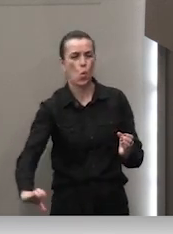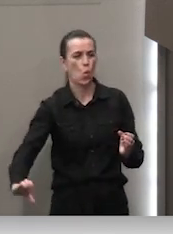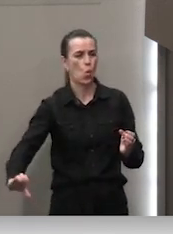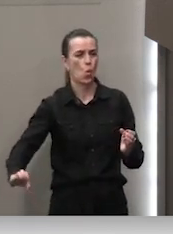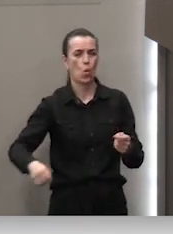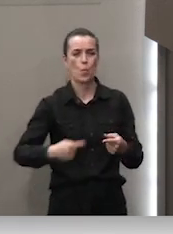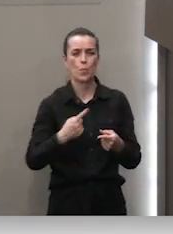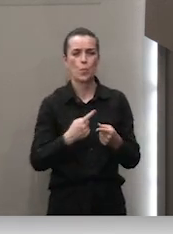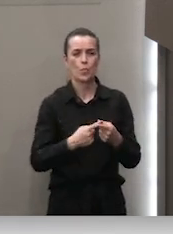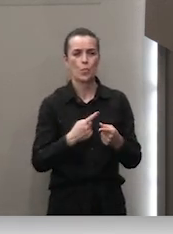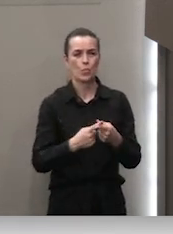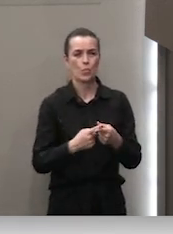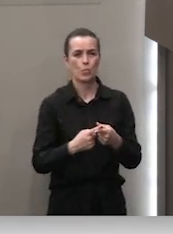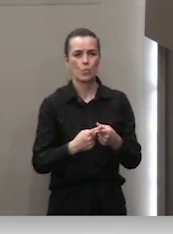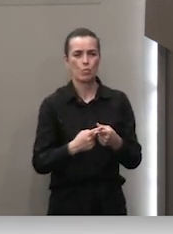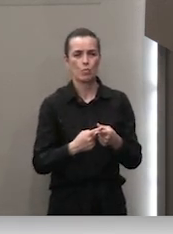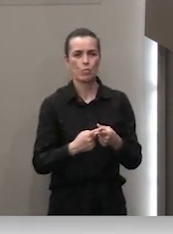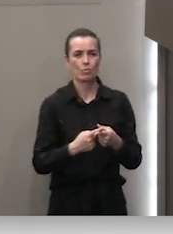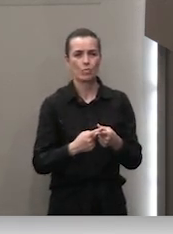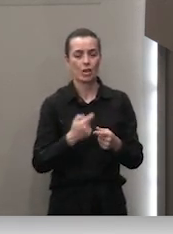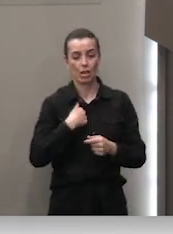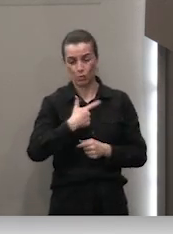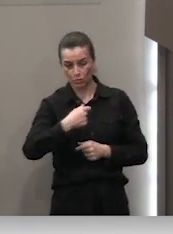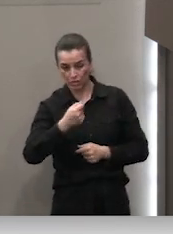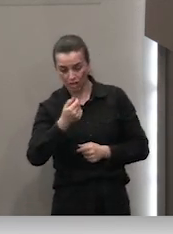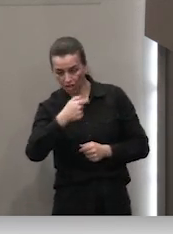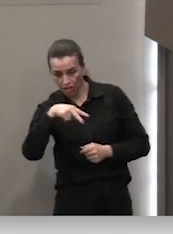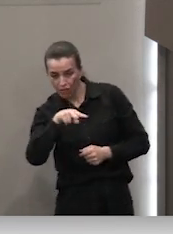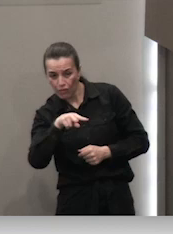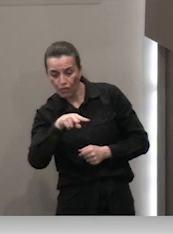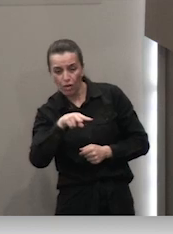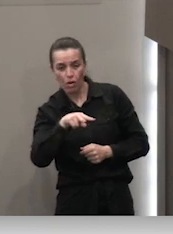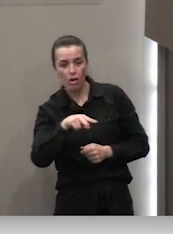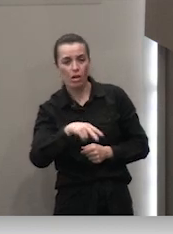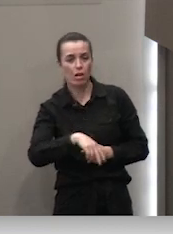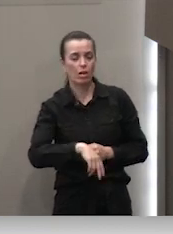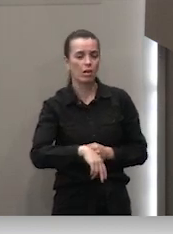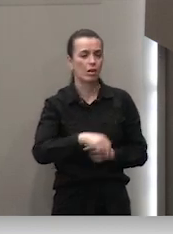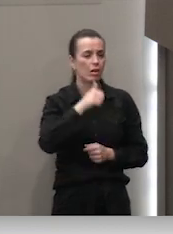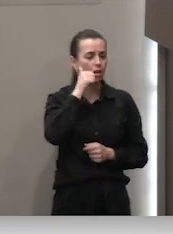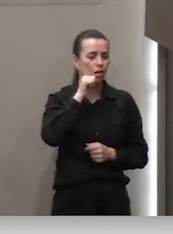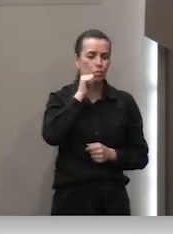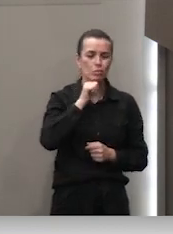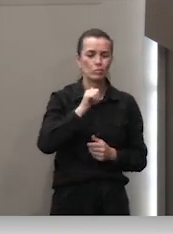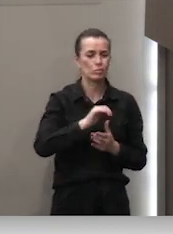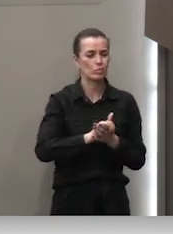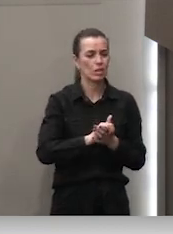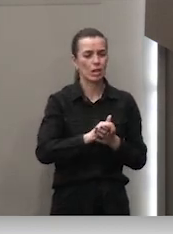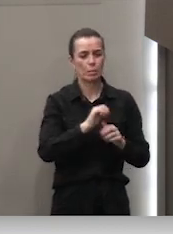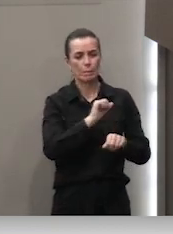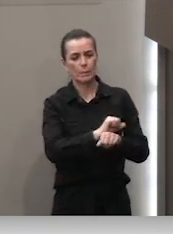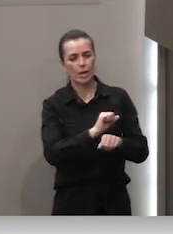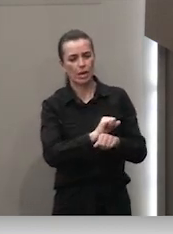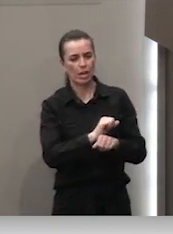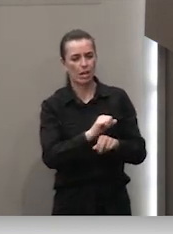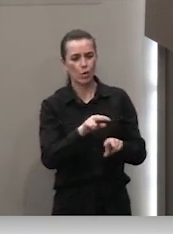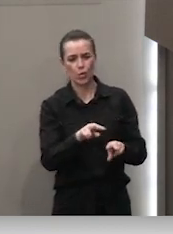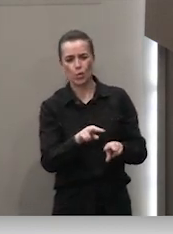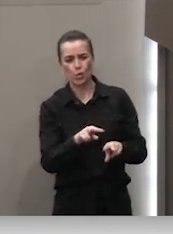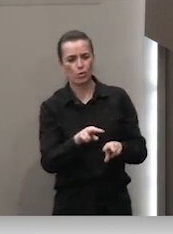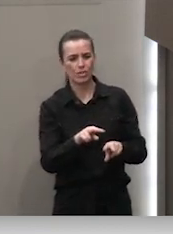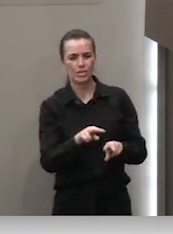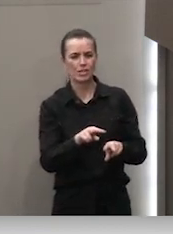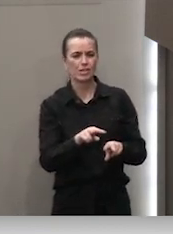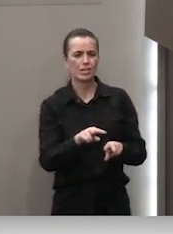porque saí agora ali fora, ali, a mulher parada, olhando, ela já falou para nós, eu